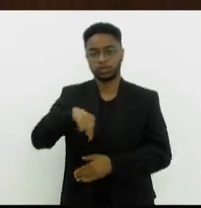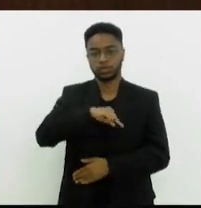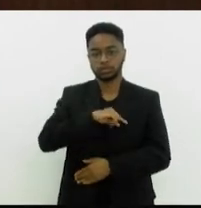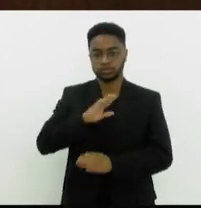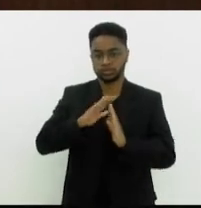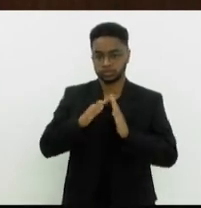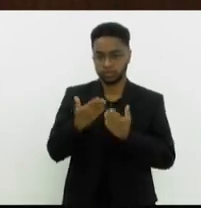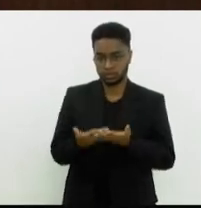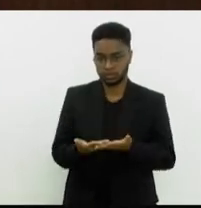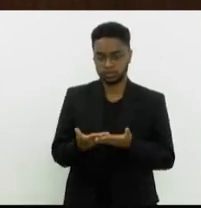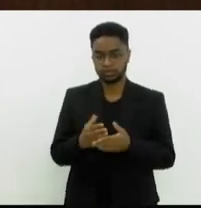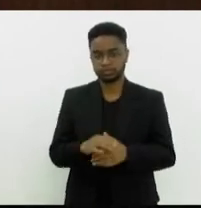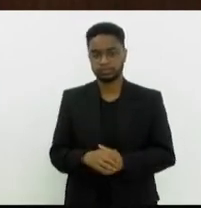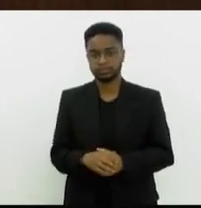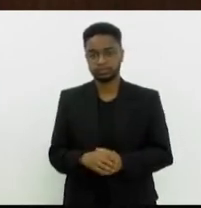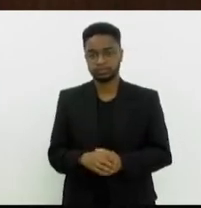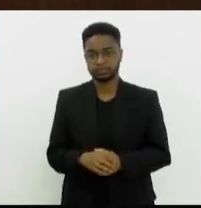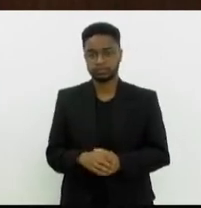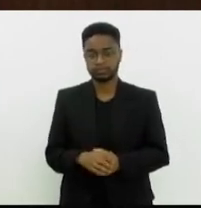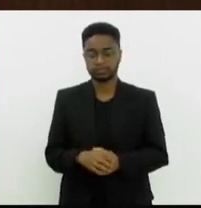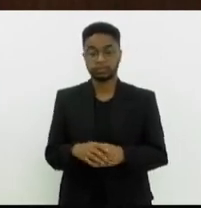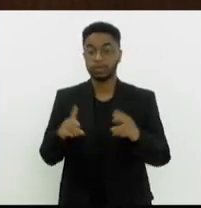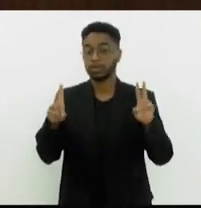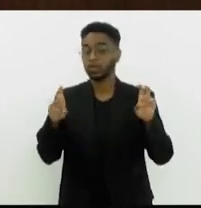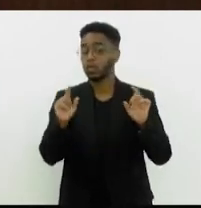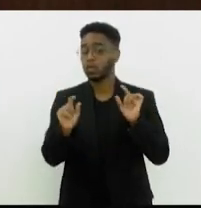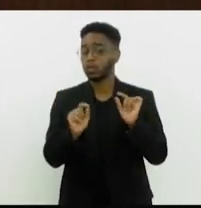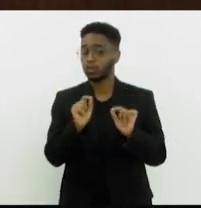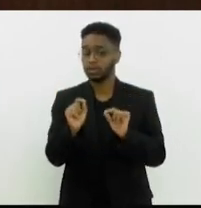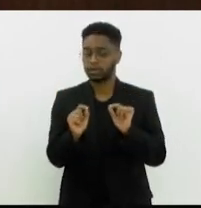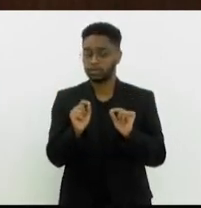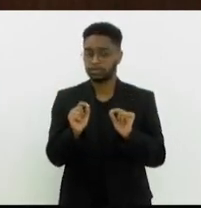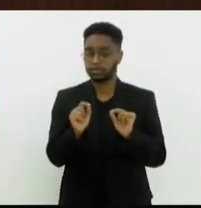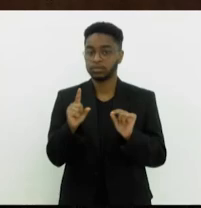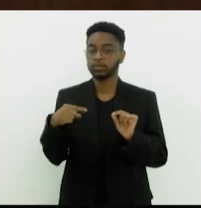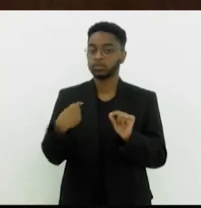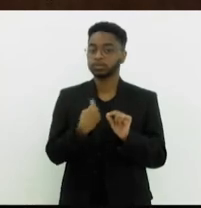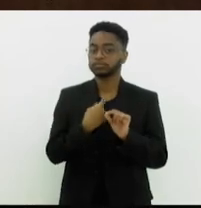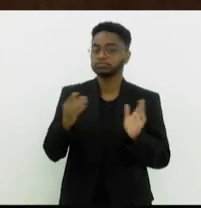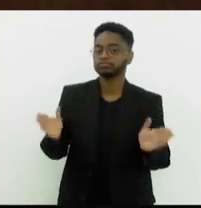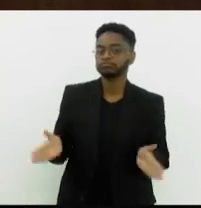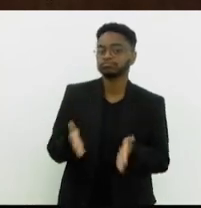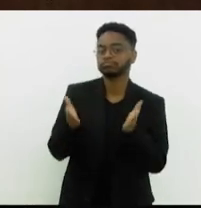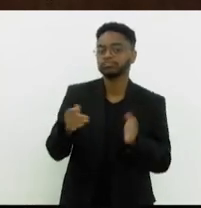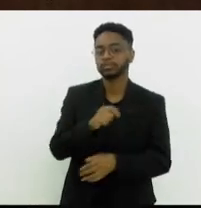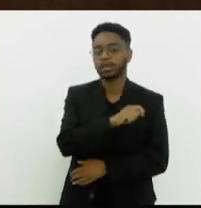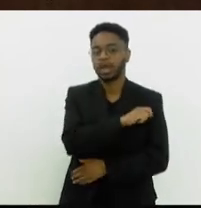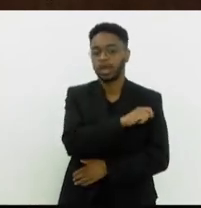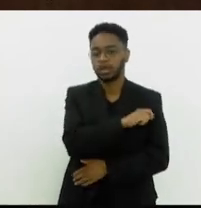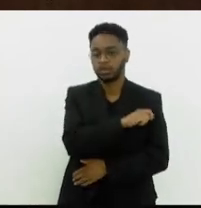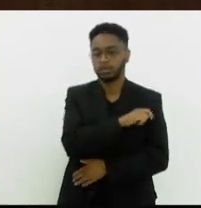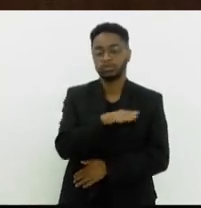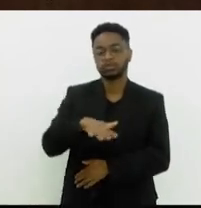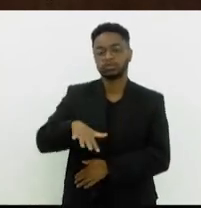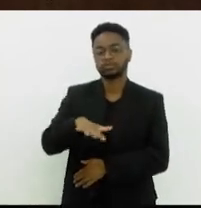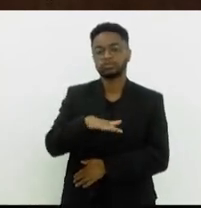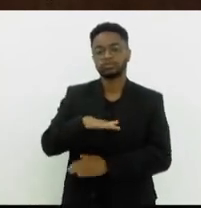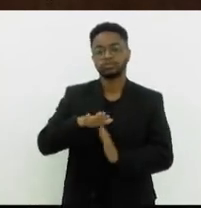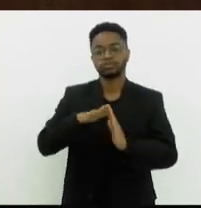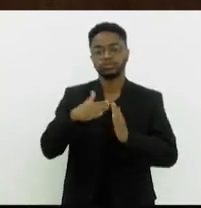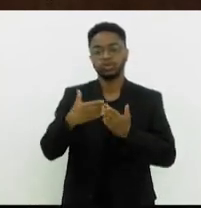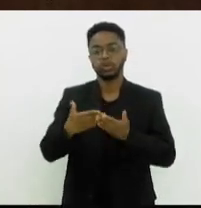Escola. Nada mais é do que gerar nos alunos, nos estudantes da rede, um sentimento